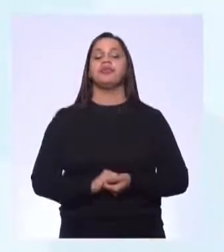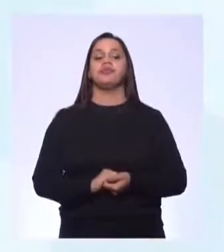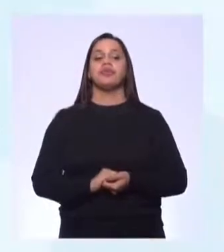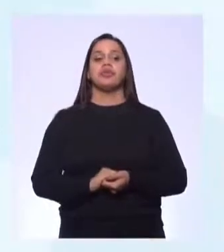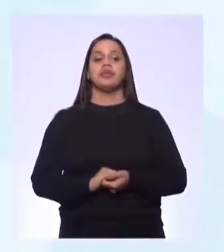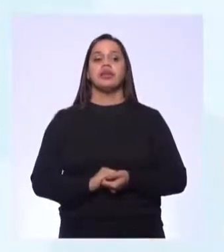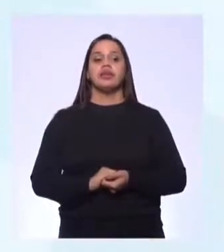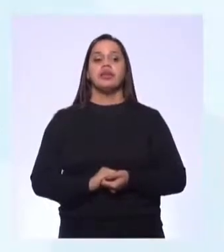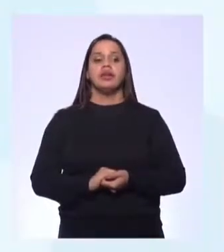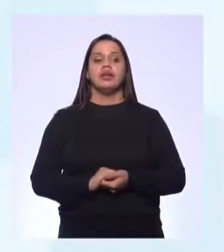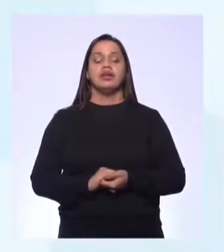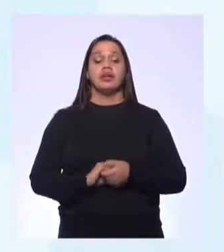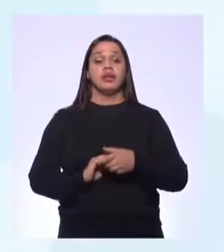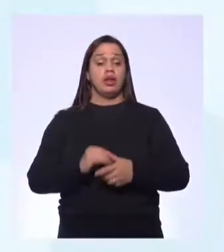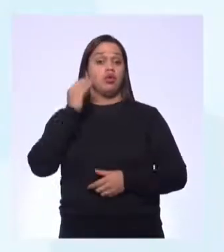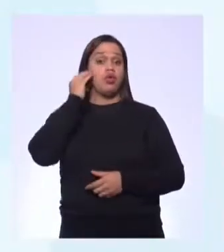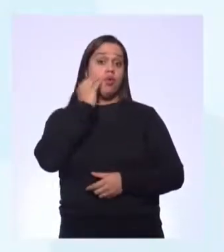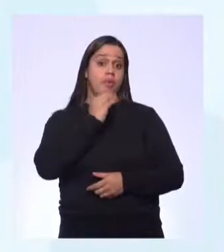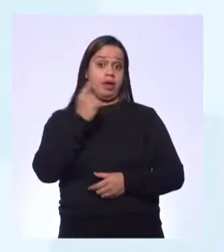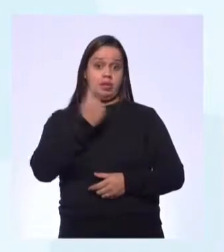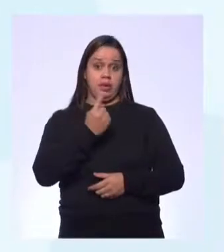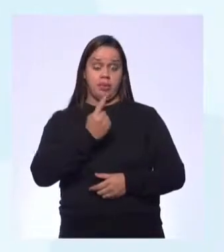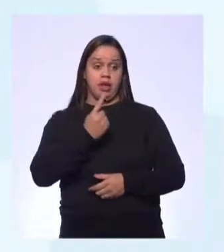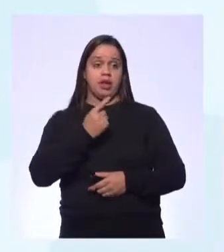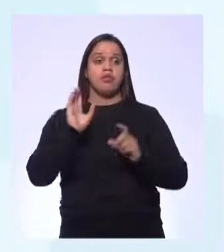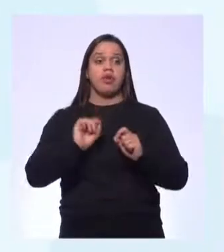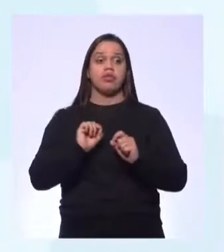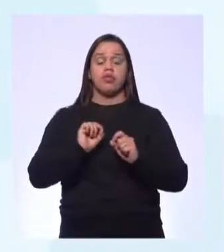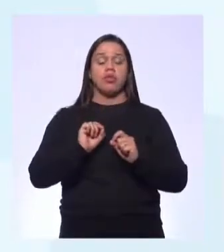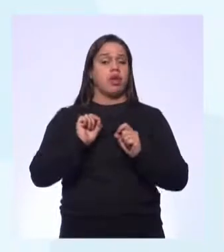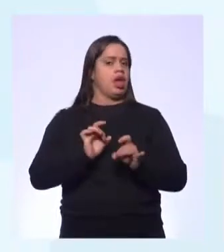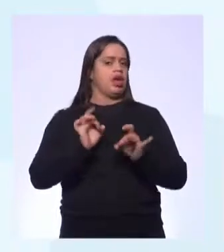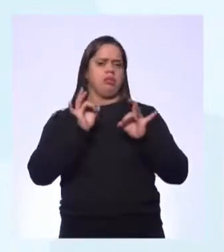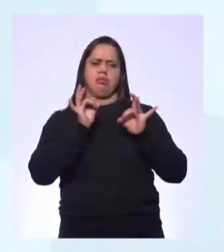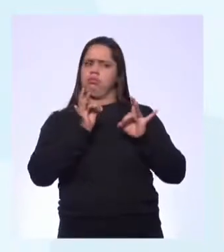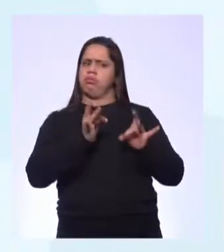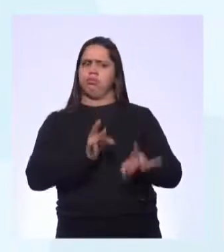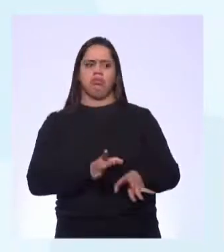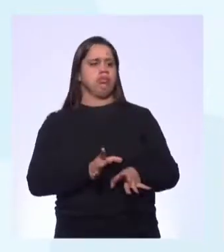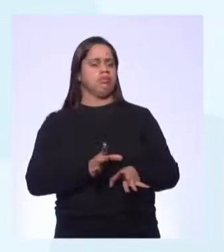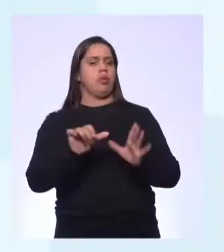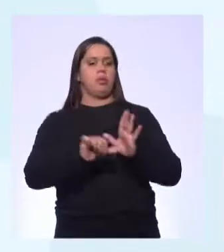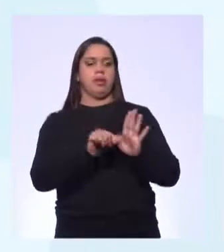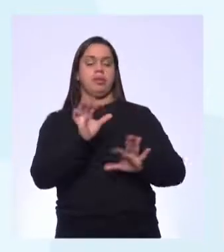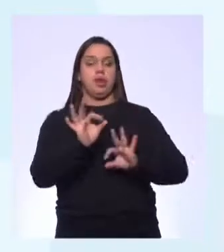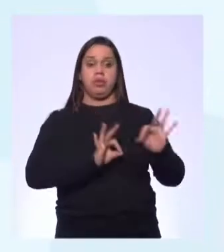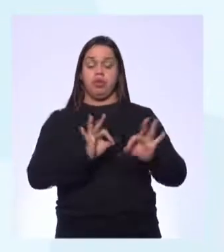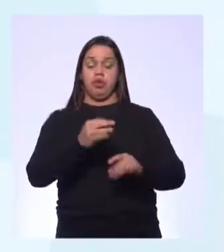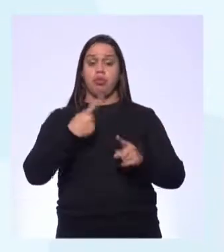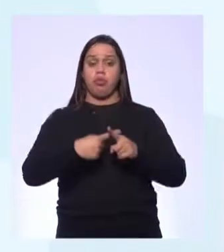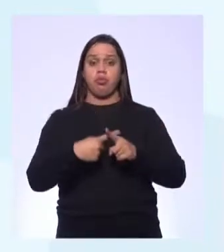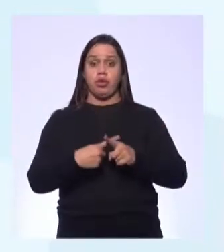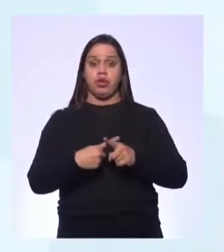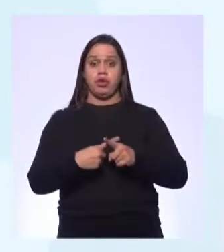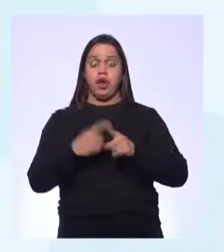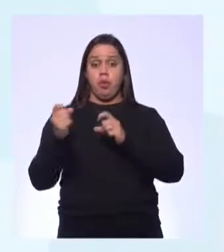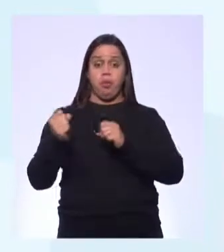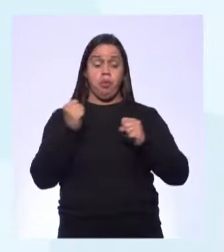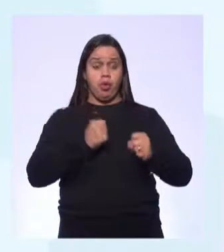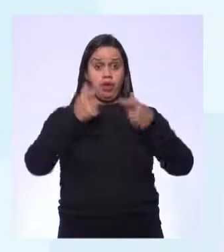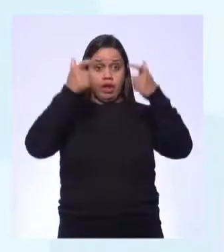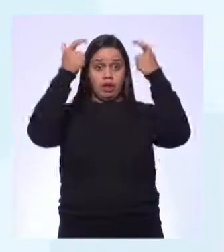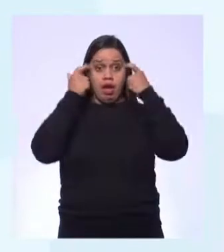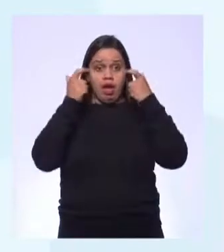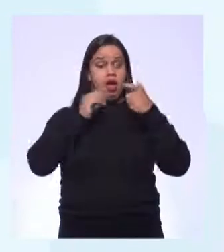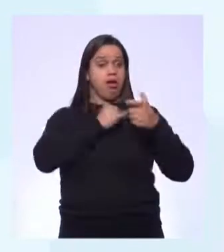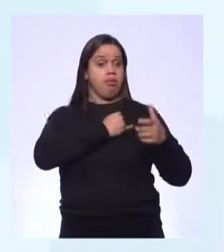Olha só, Dom Pedro I, ele recusa o primeiro projeto, pois limitava os poderes do